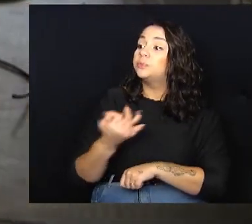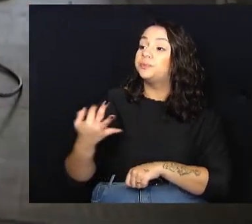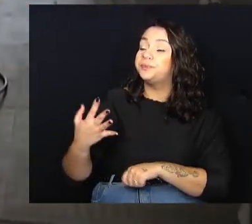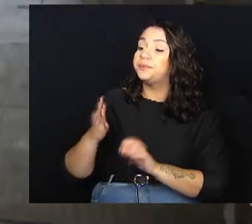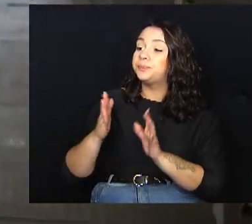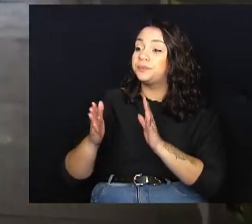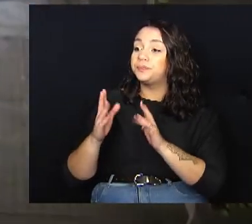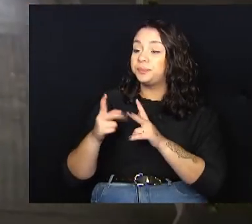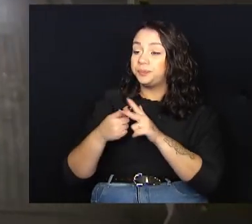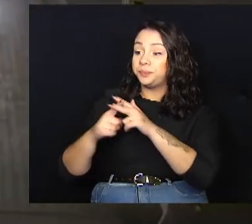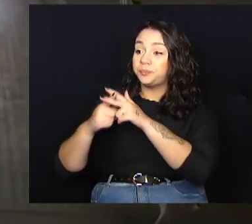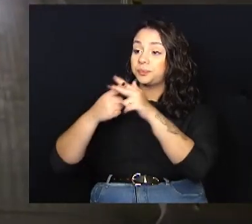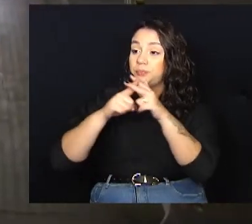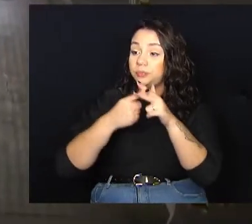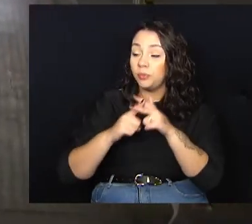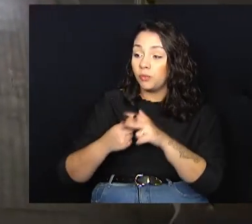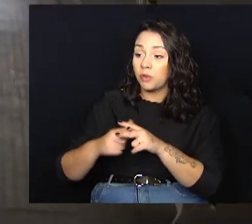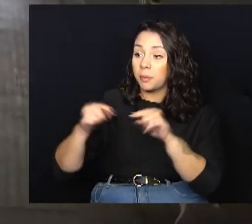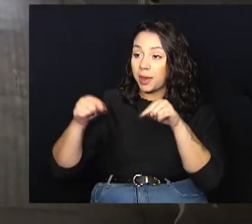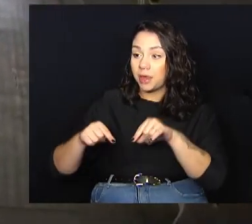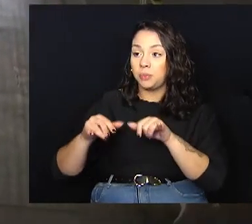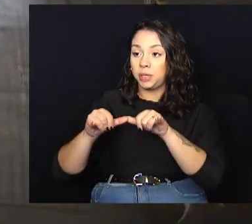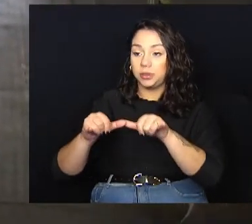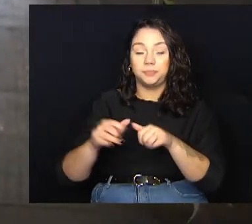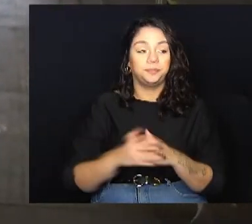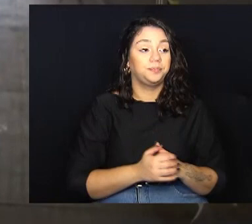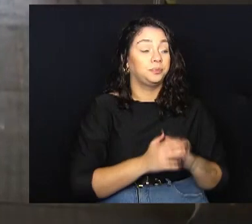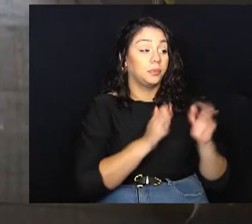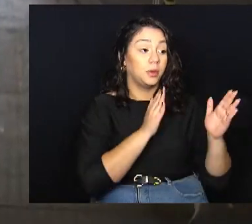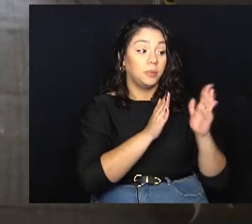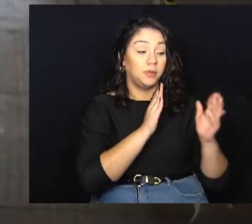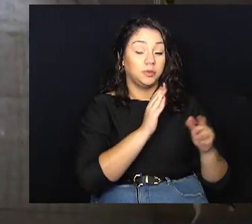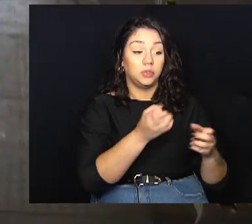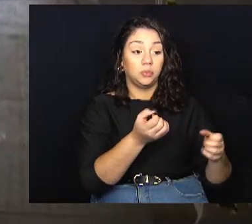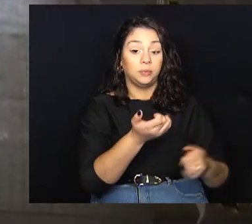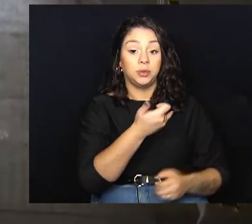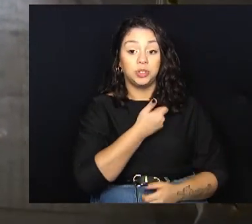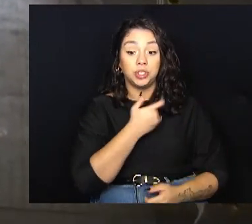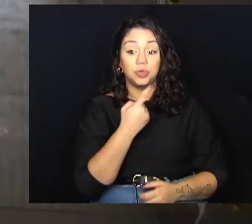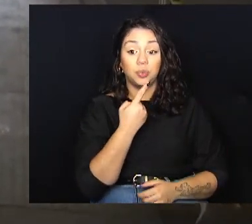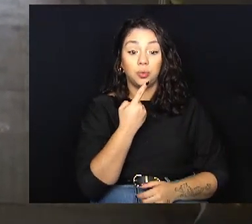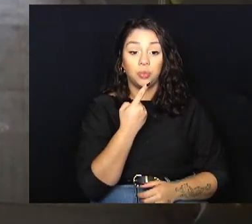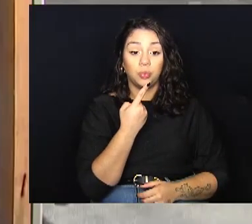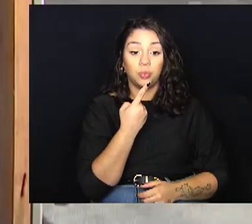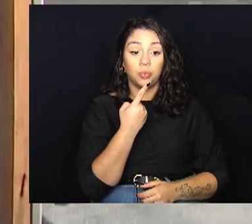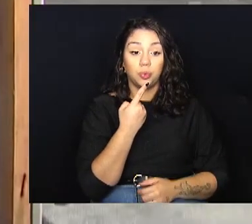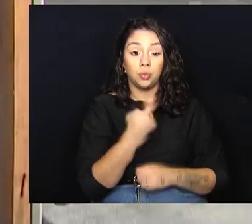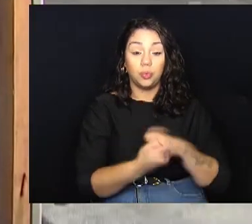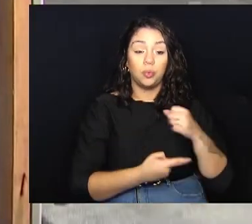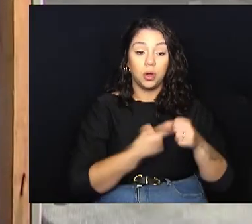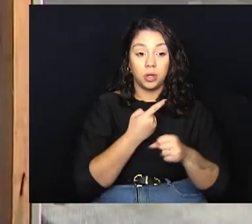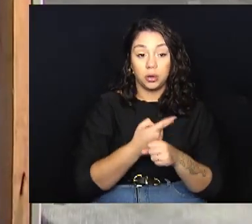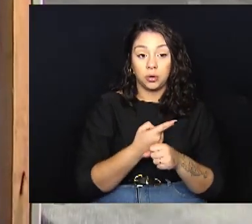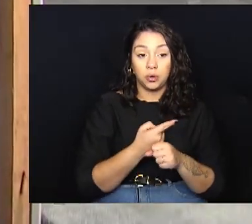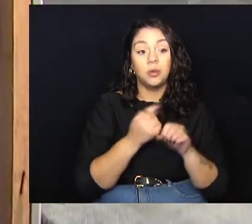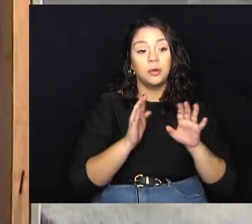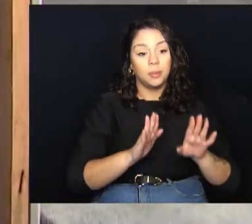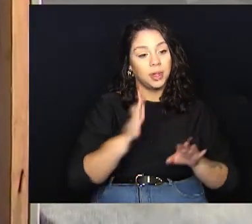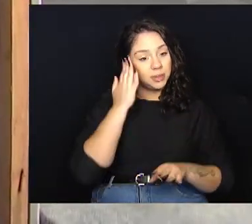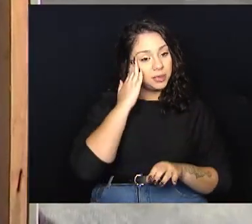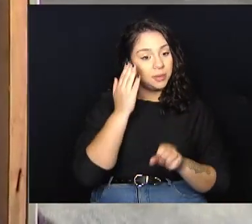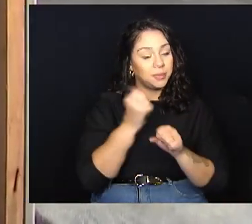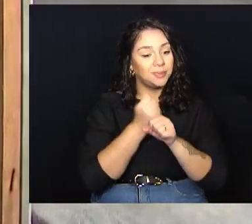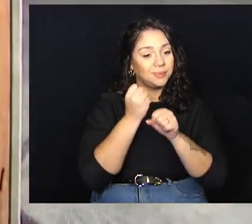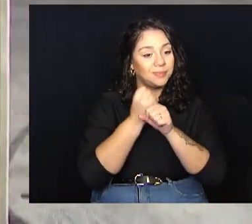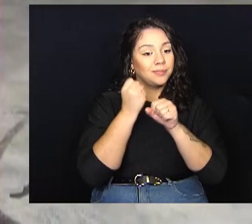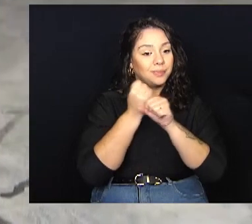essa reforma no Mercadão a previsão que não foram passado foi de um ano mas a gente sabe que obra né